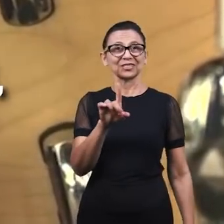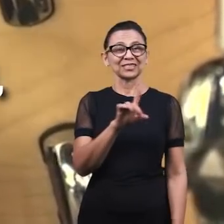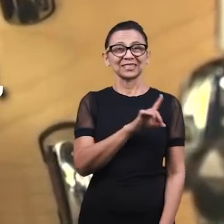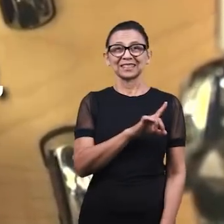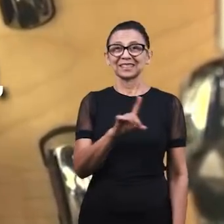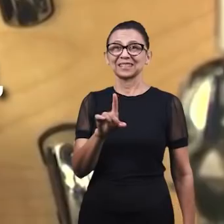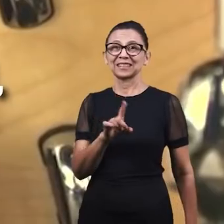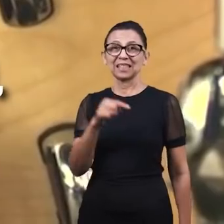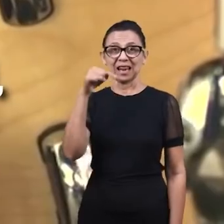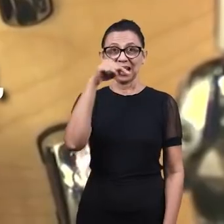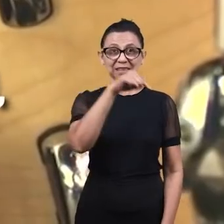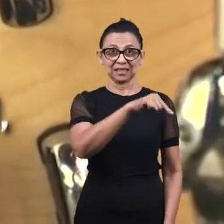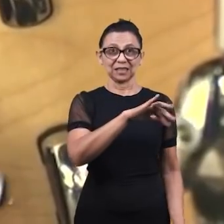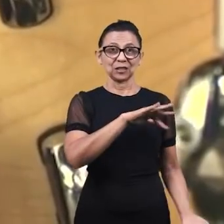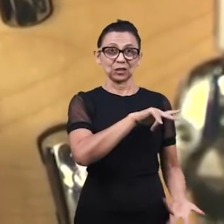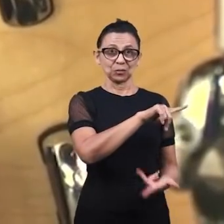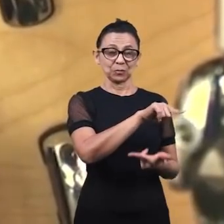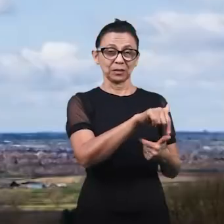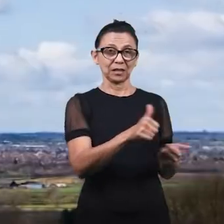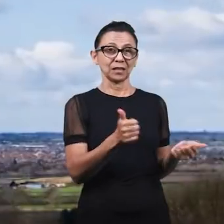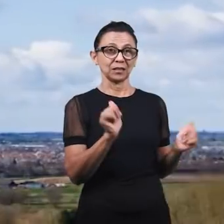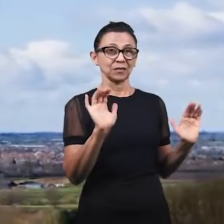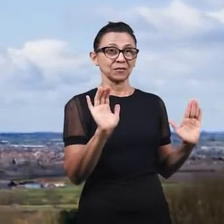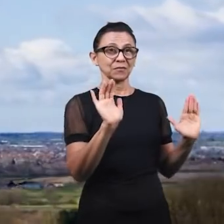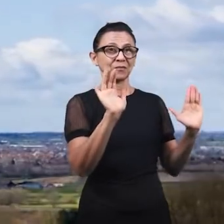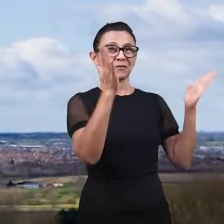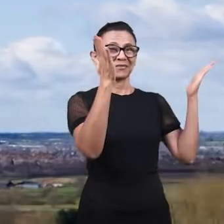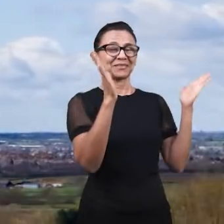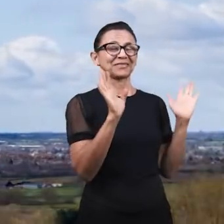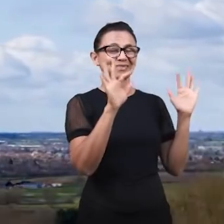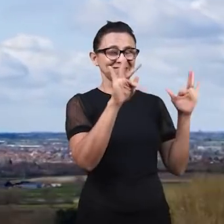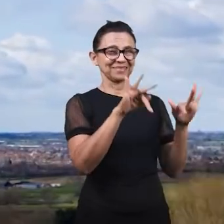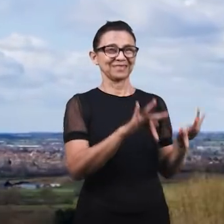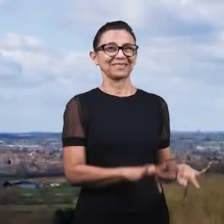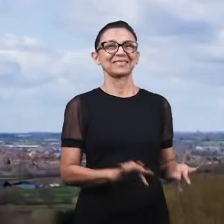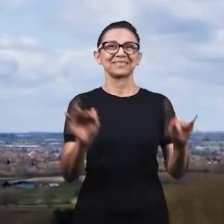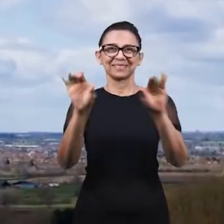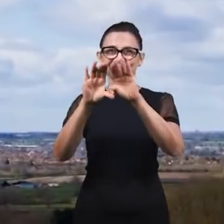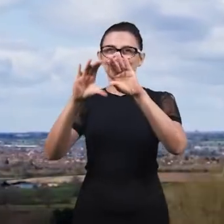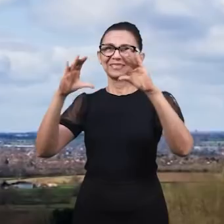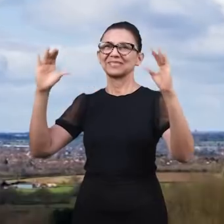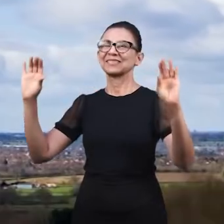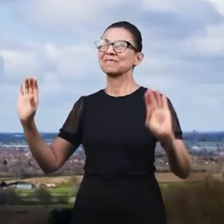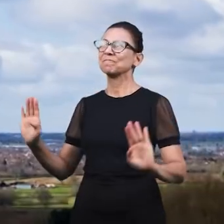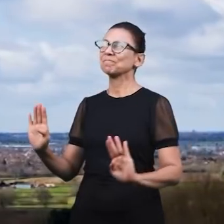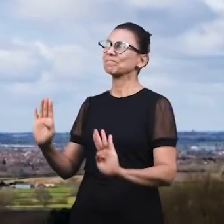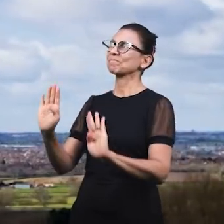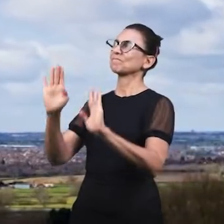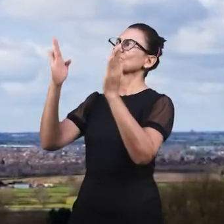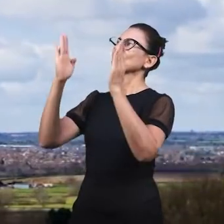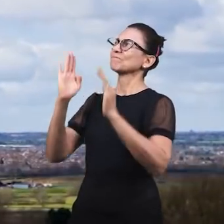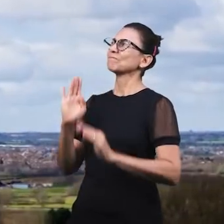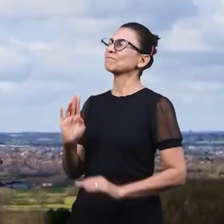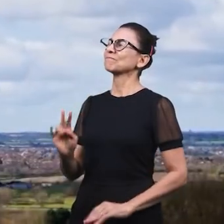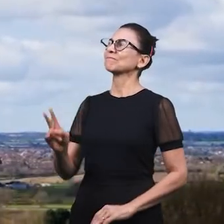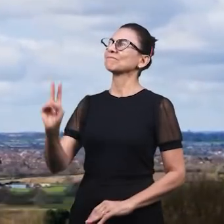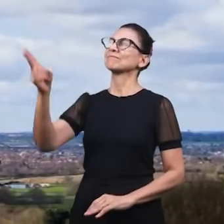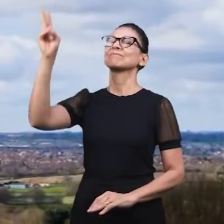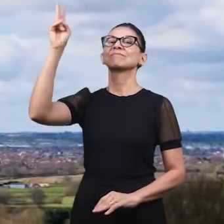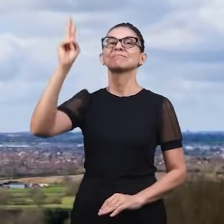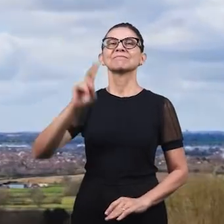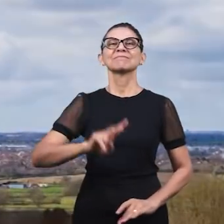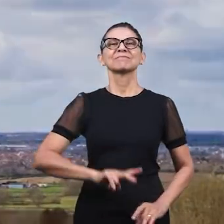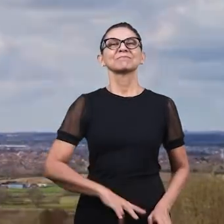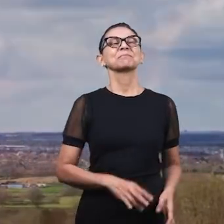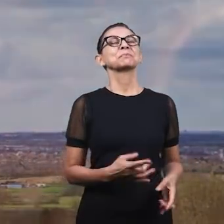vai acabar. Quando finar na terra, no céu vai